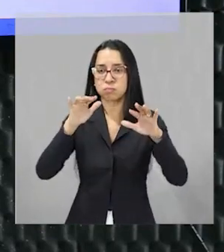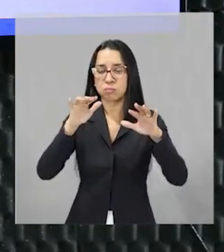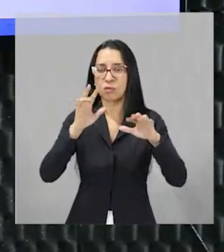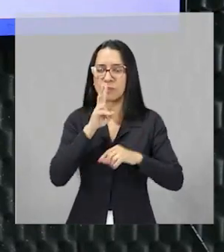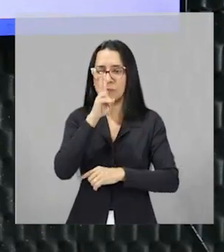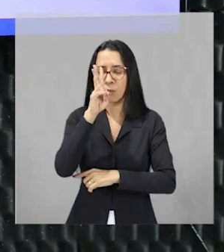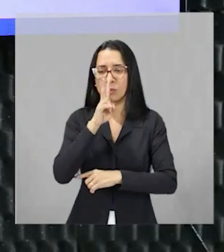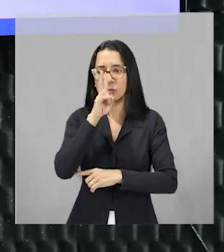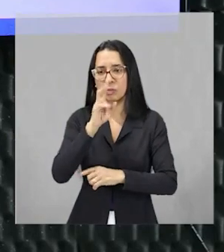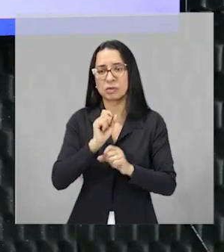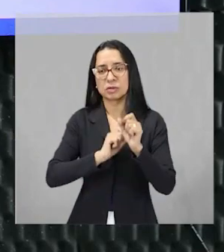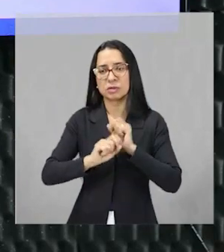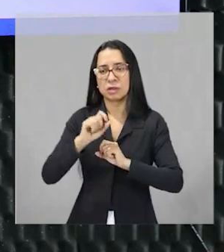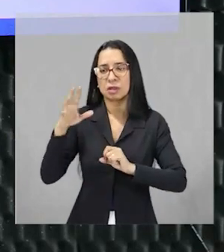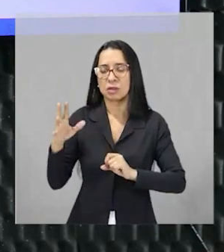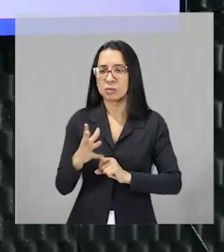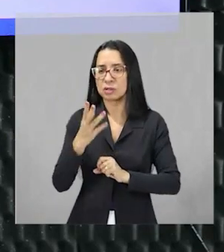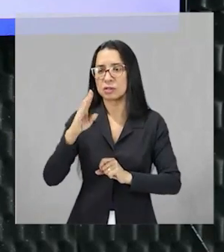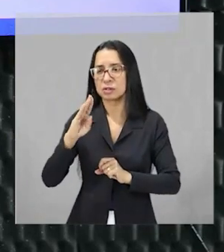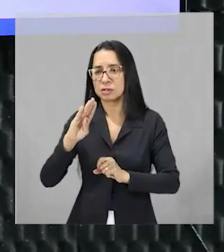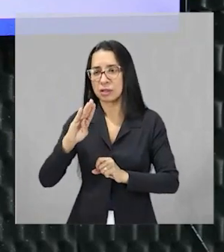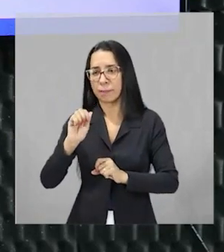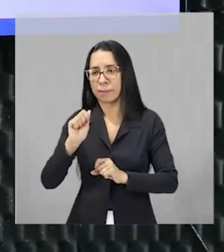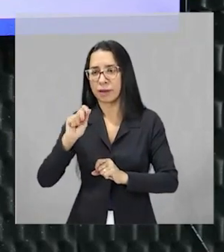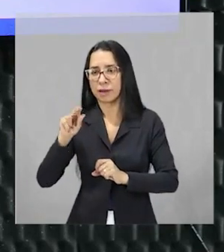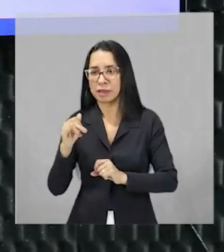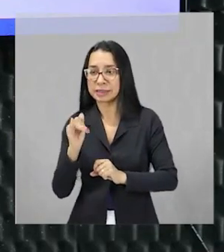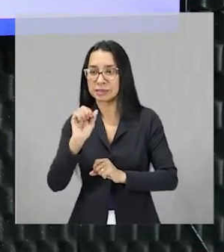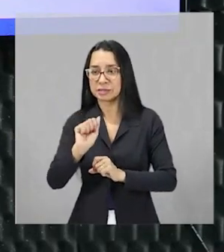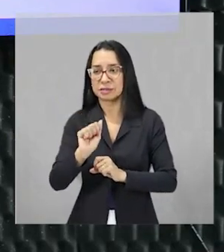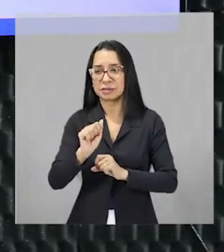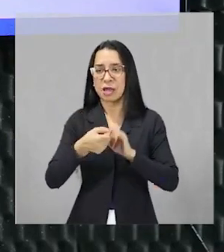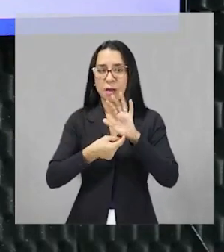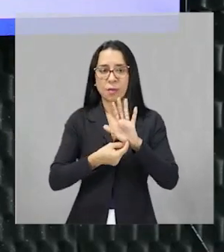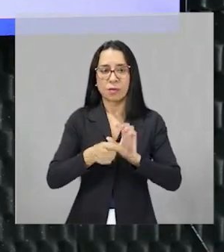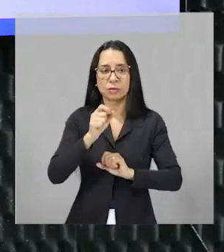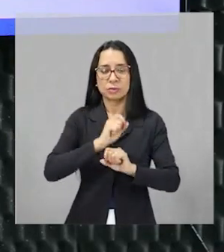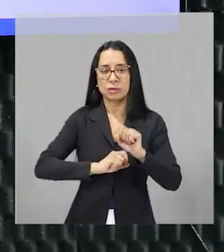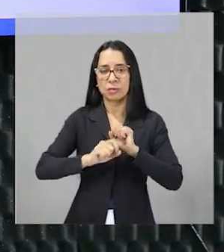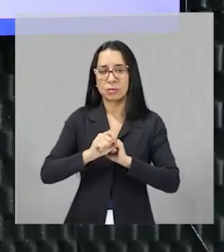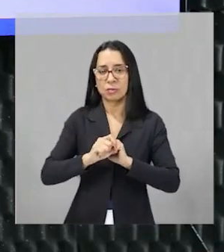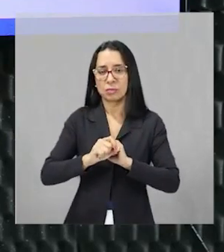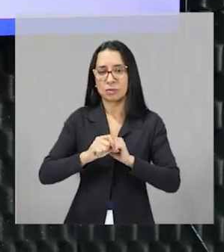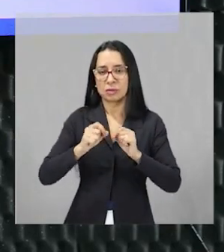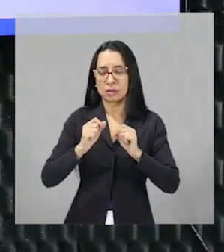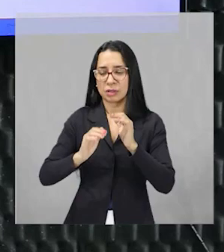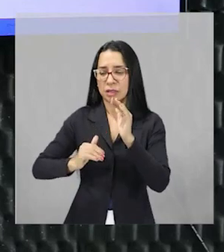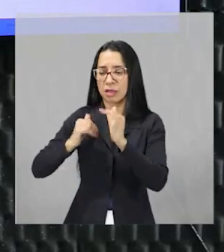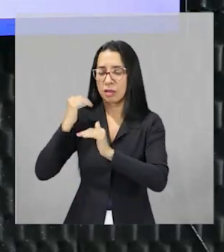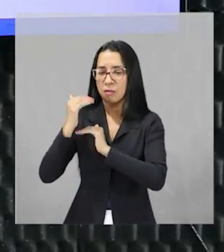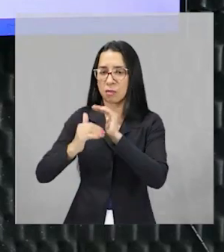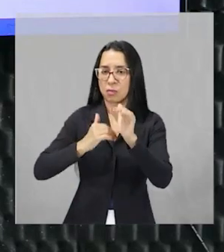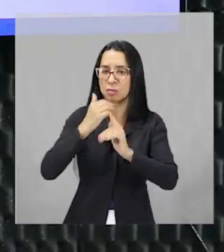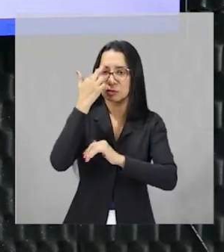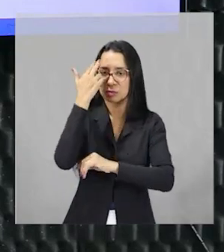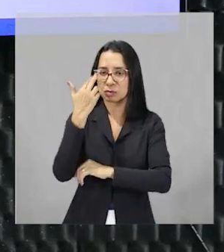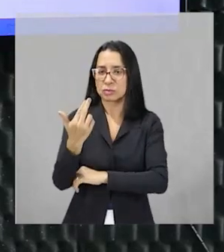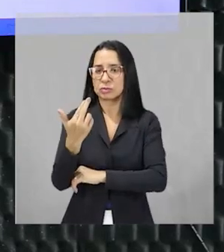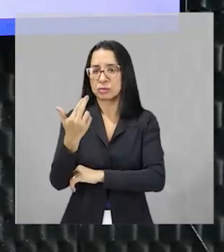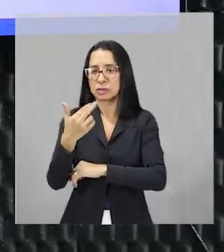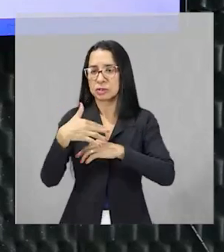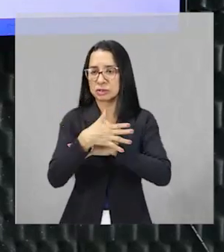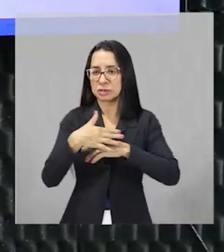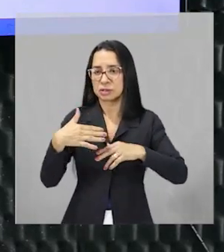mesmo. O que acontece na Bahia, elas vão expressar uma sobreposição da evolução histórica dessa cidade e a segregação do